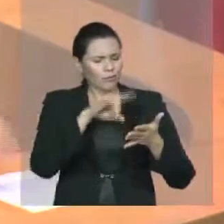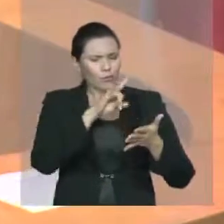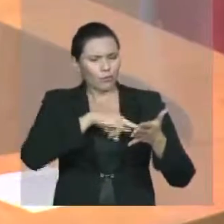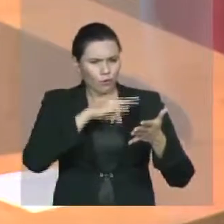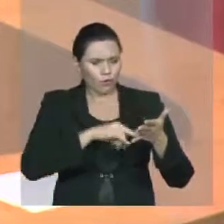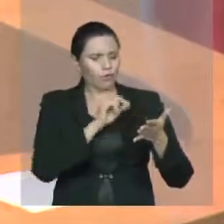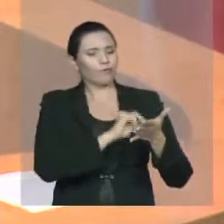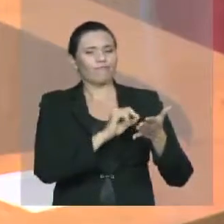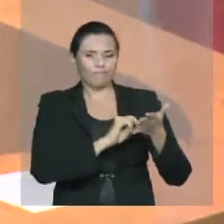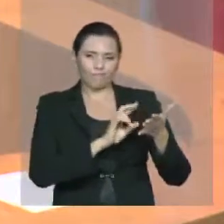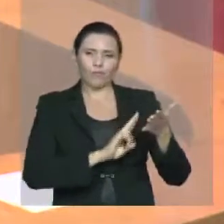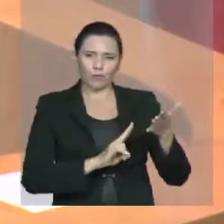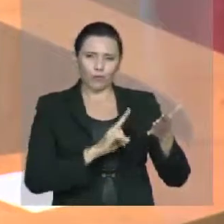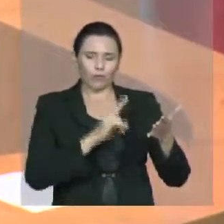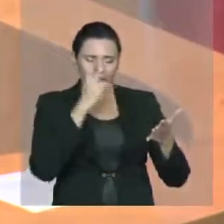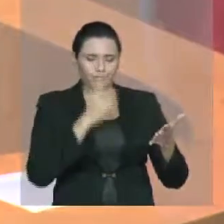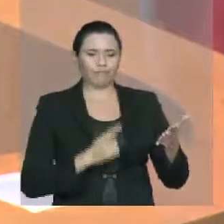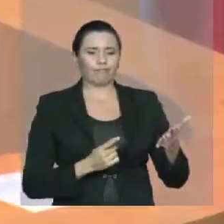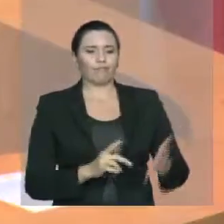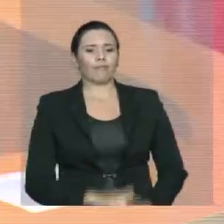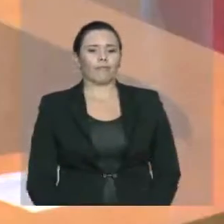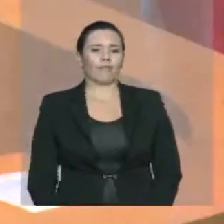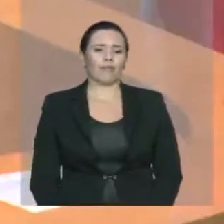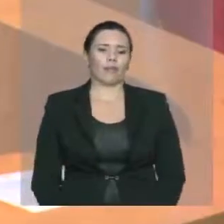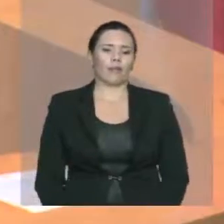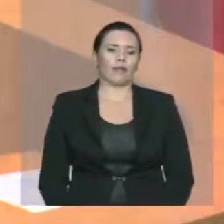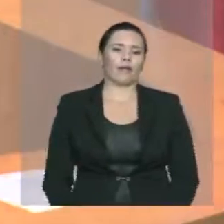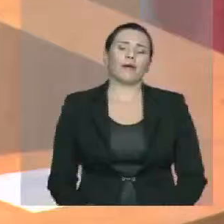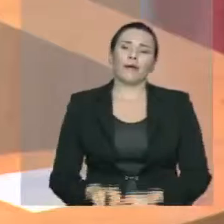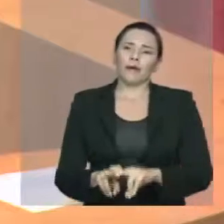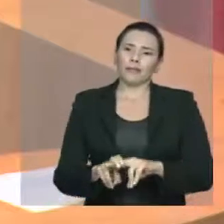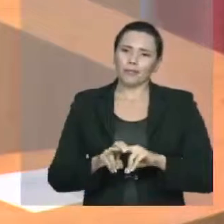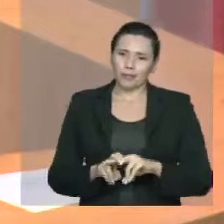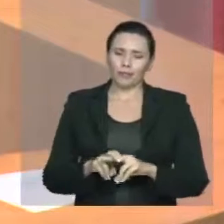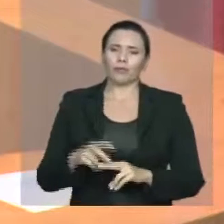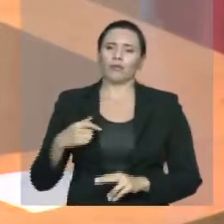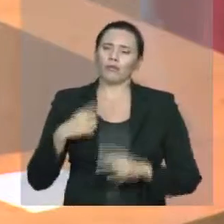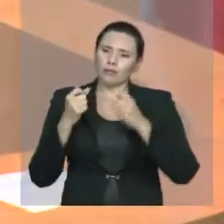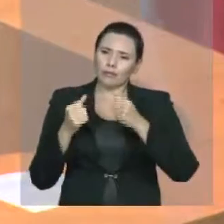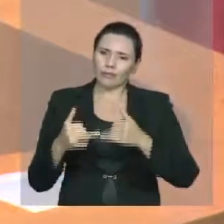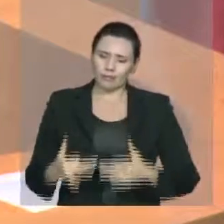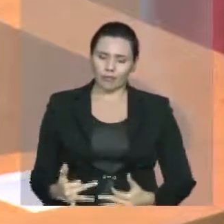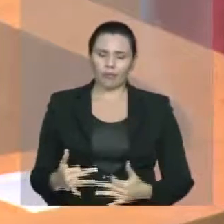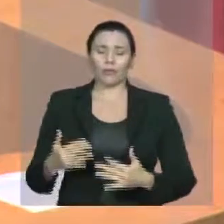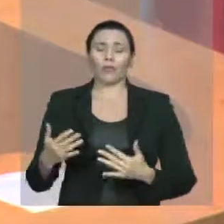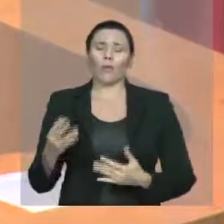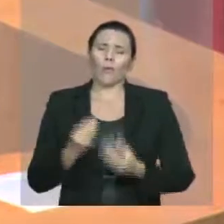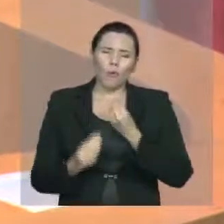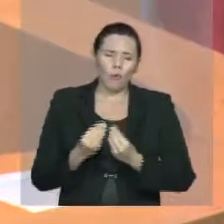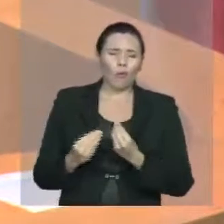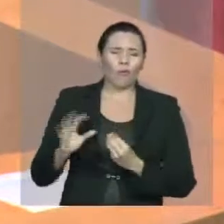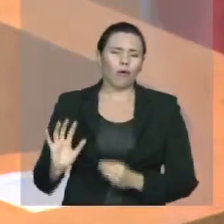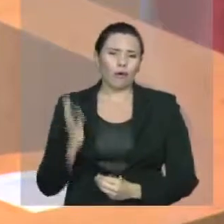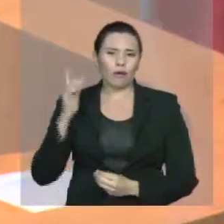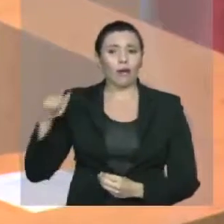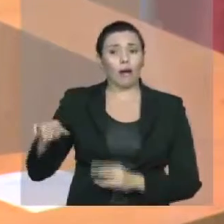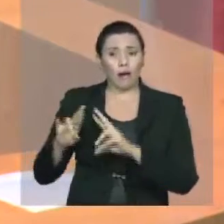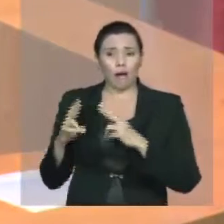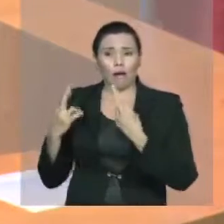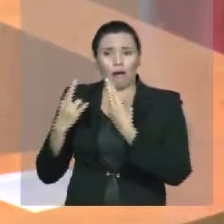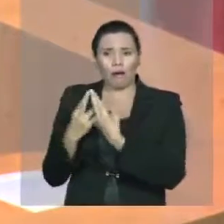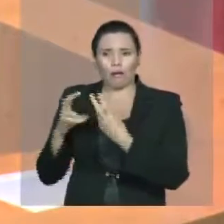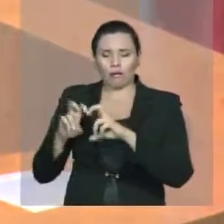a documentação. Então, fica aqui nosso registro da reunião hoje da Comissão de Segurança da